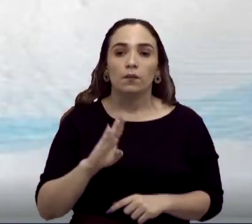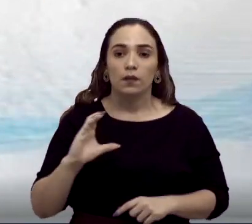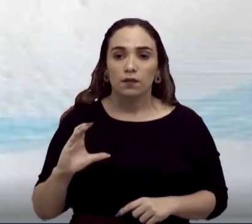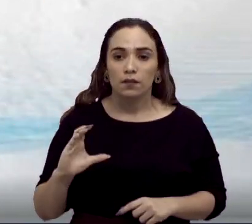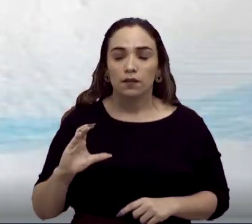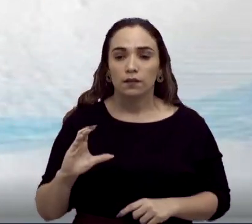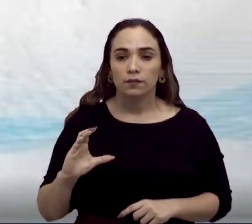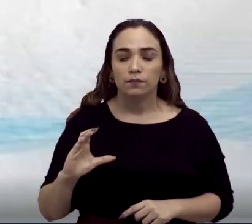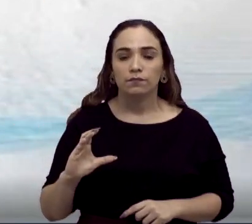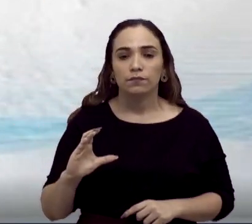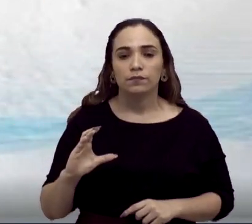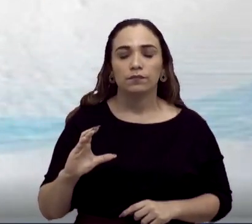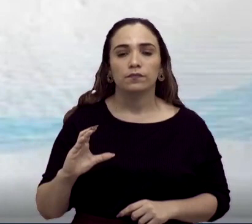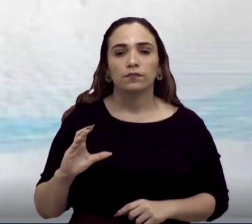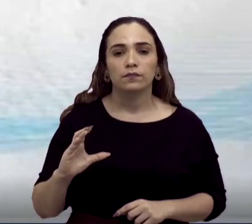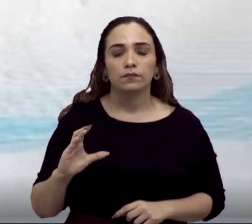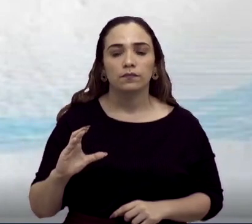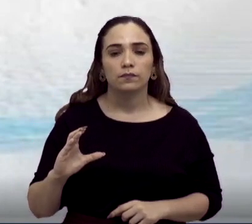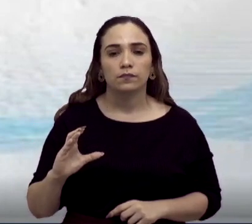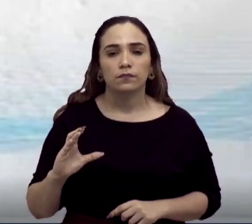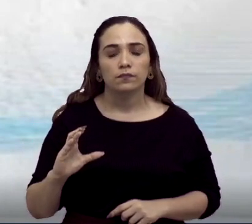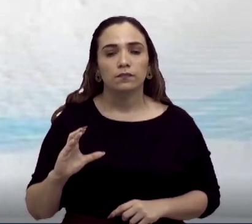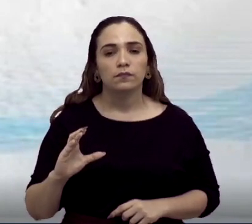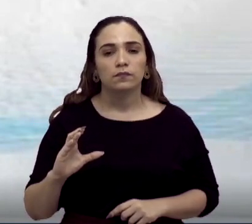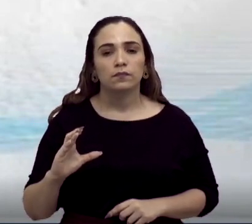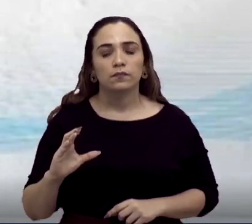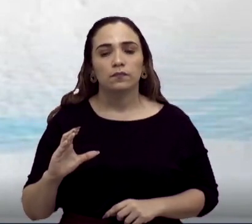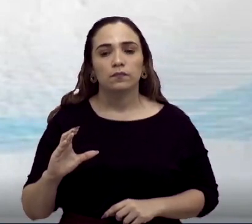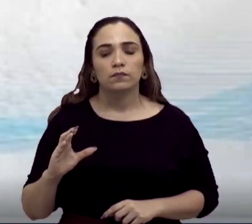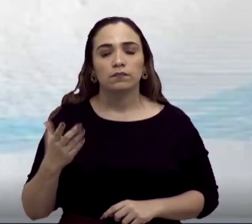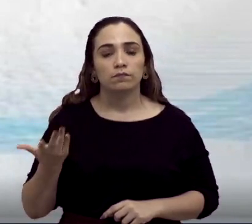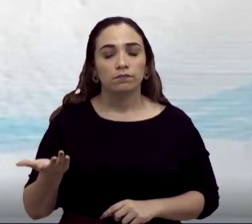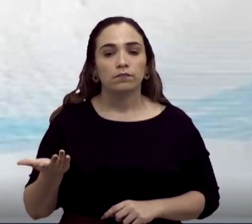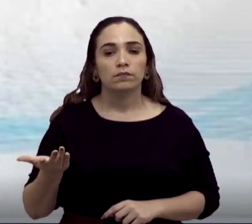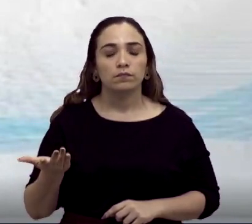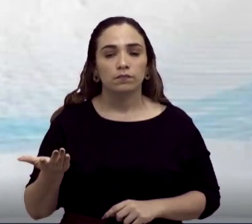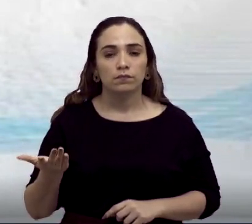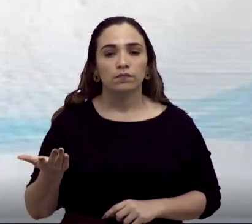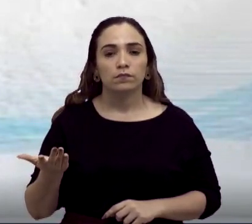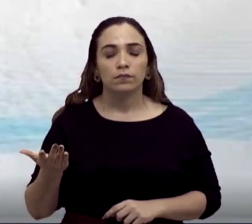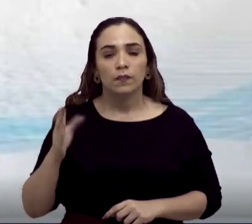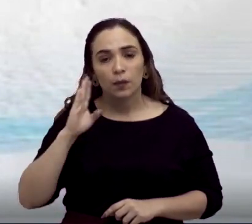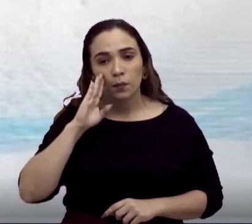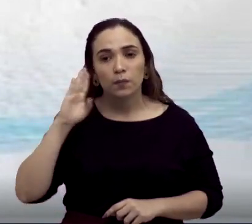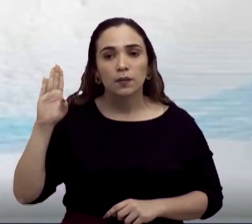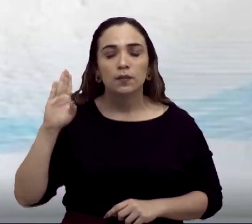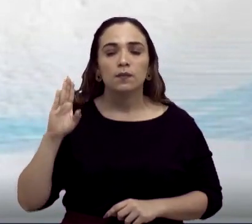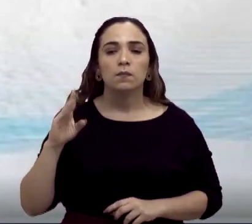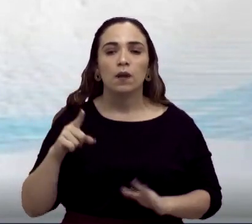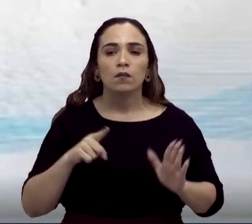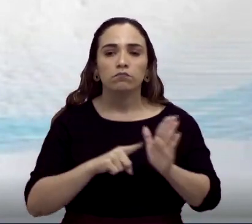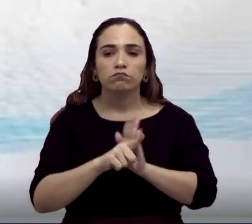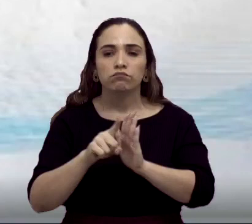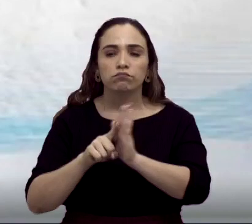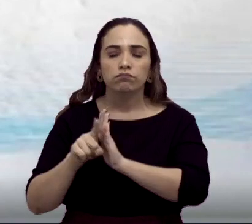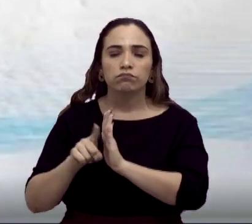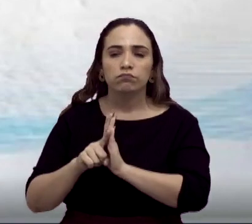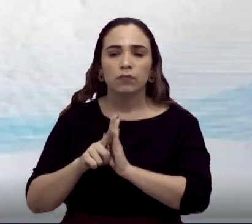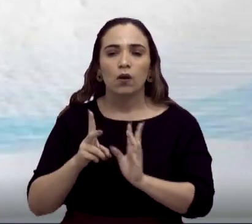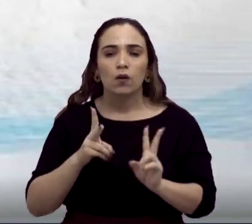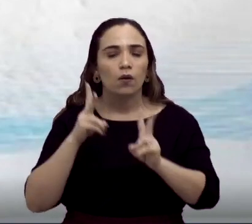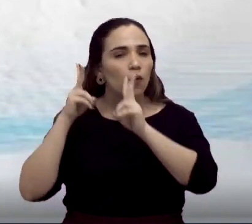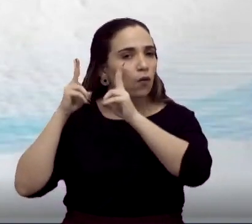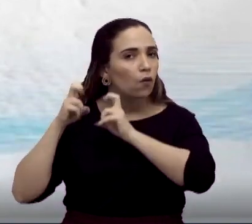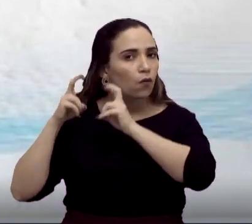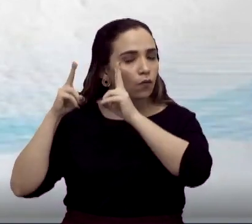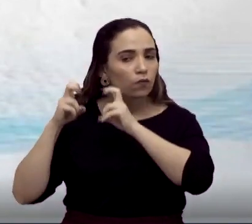e a gente levou a nossa ouvidoria, né? E é incrível como as principais demandas de ouvidoria que a gente